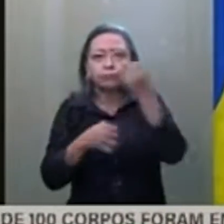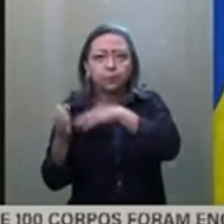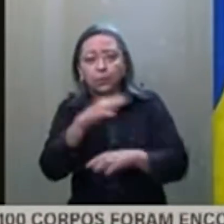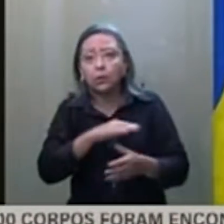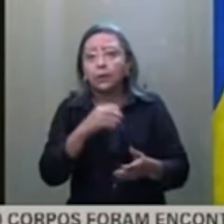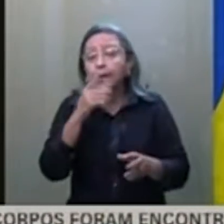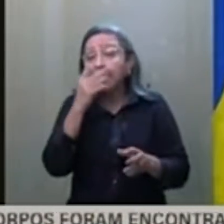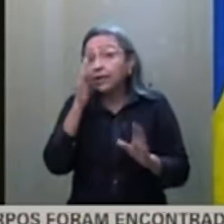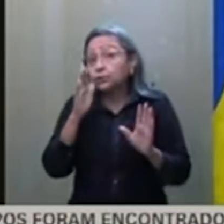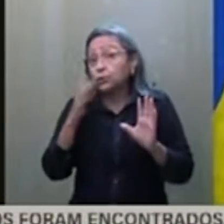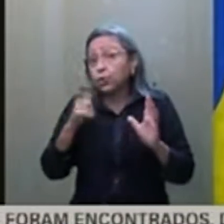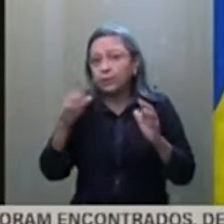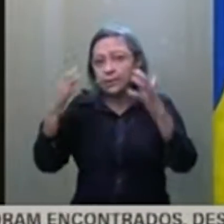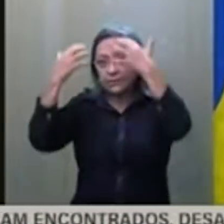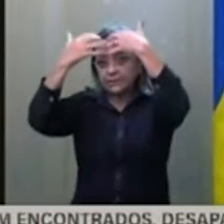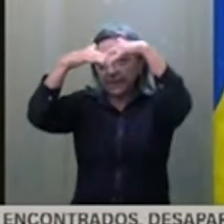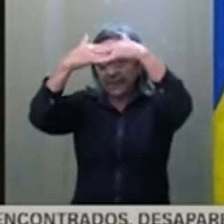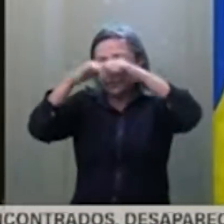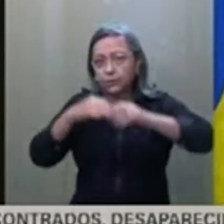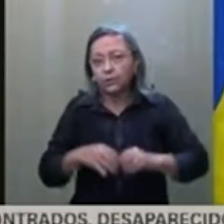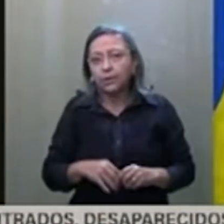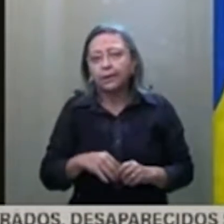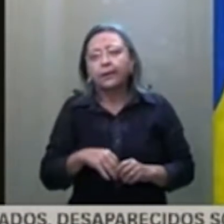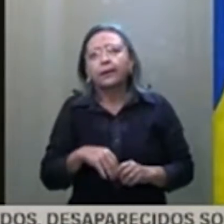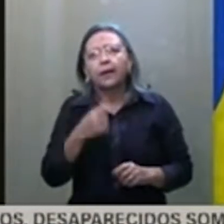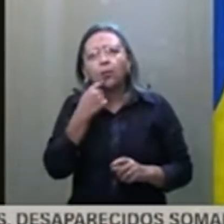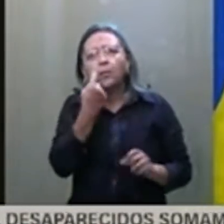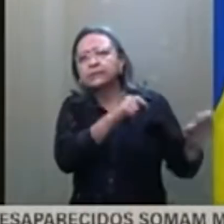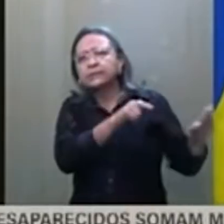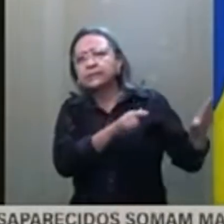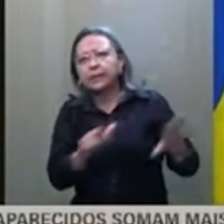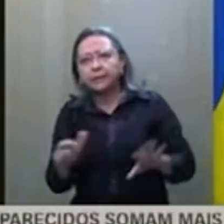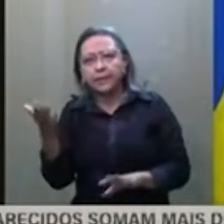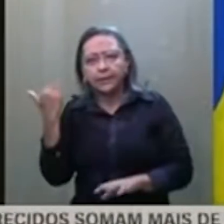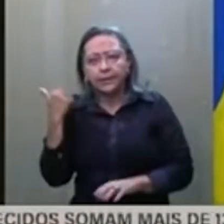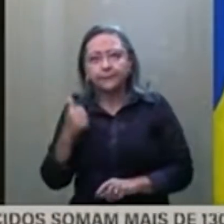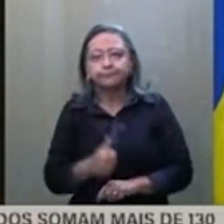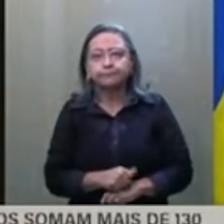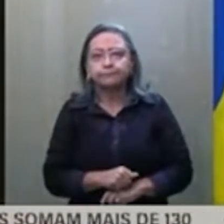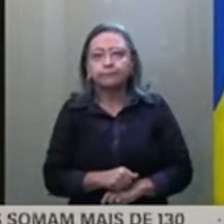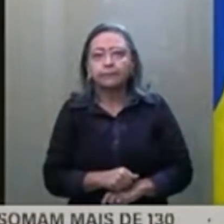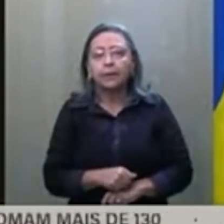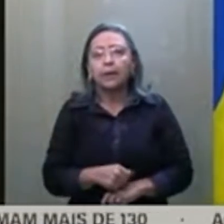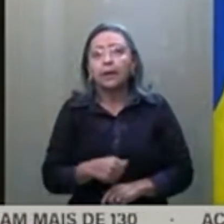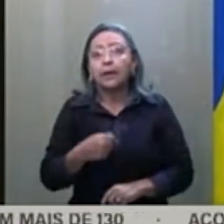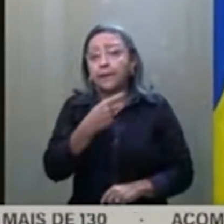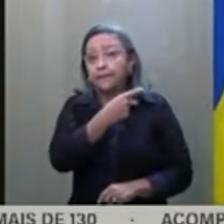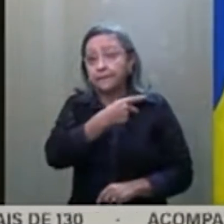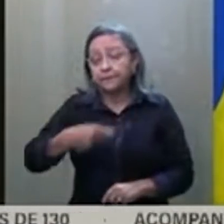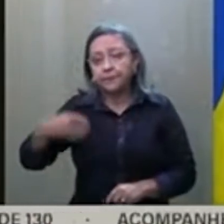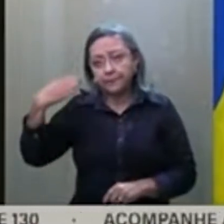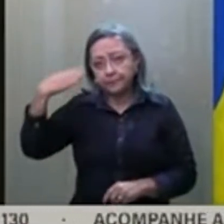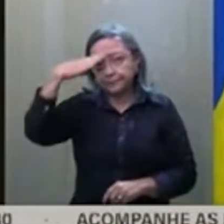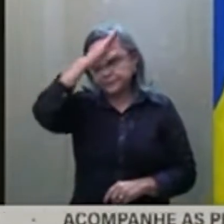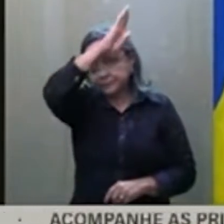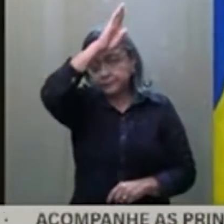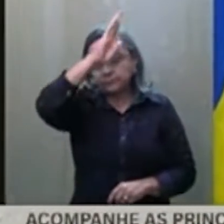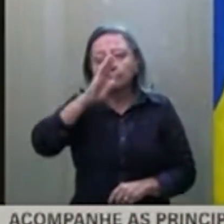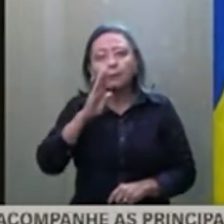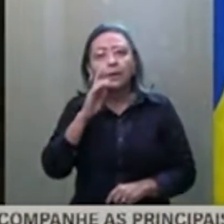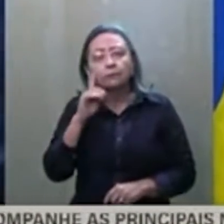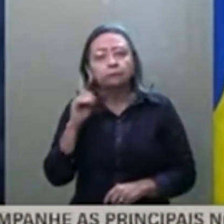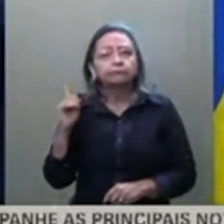porque ele não tenha E aí exatamente uma semana está indo Messias bolsonaro